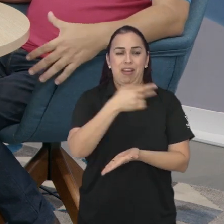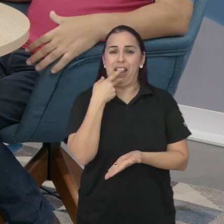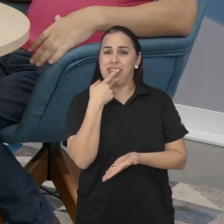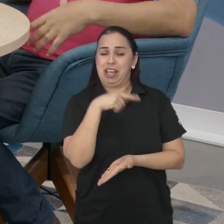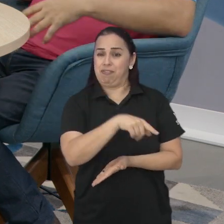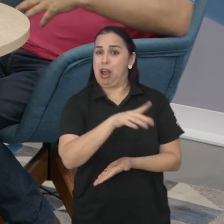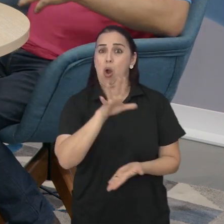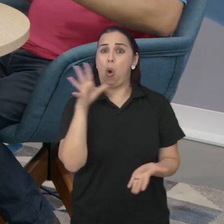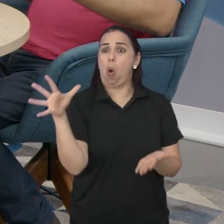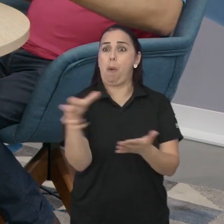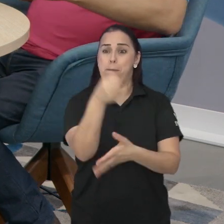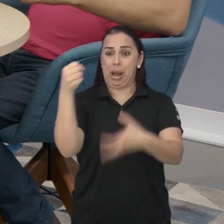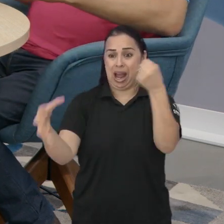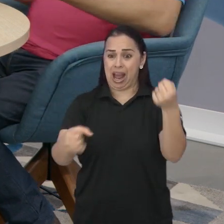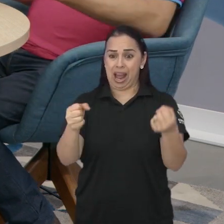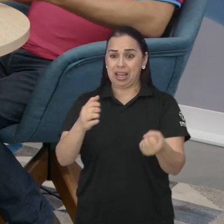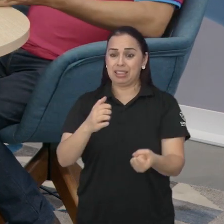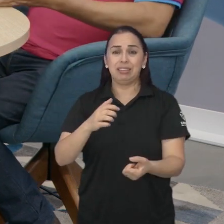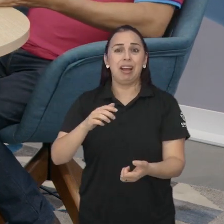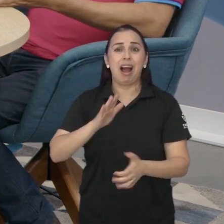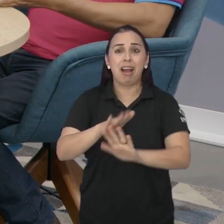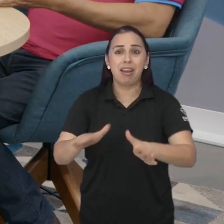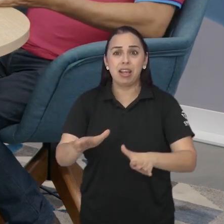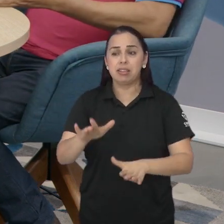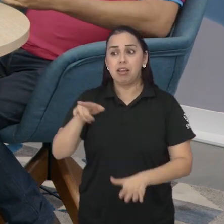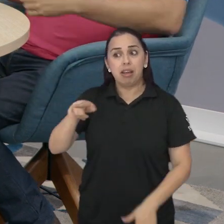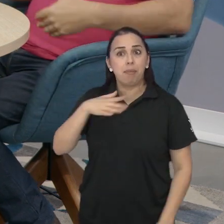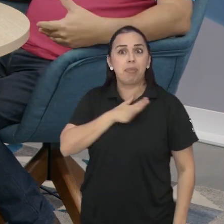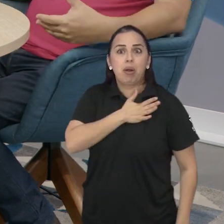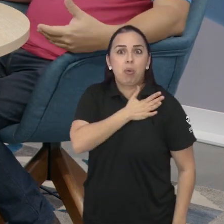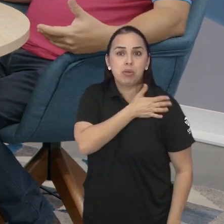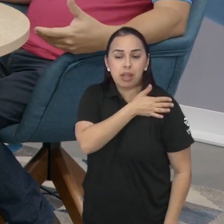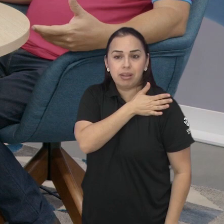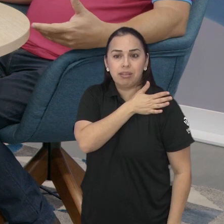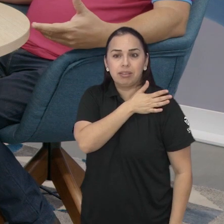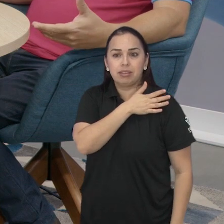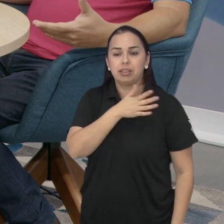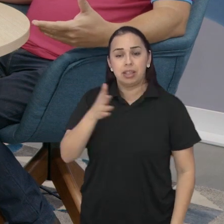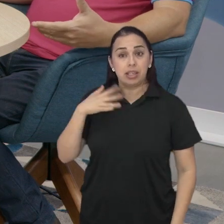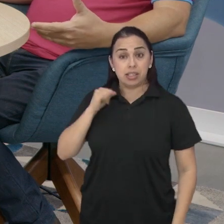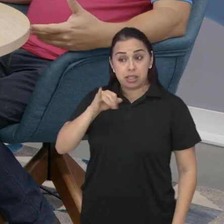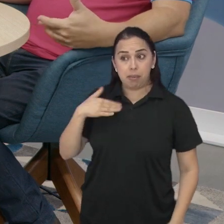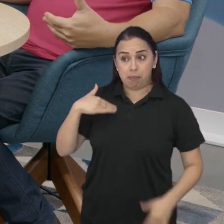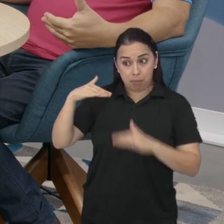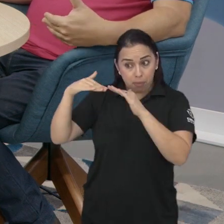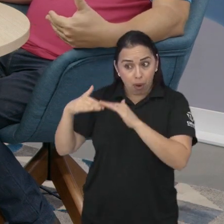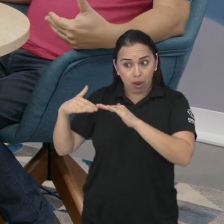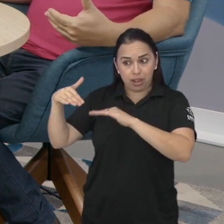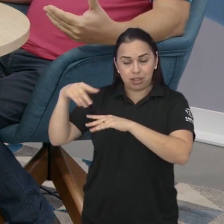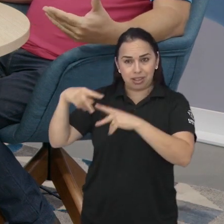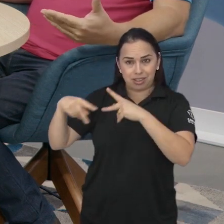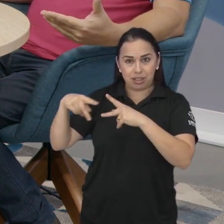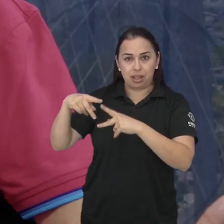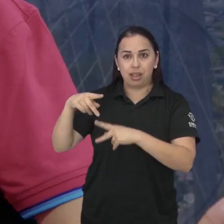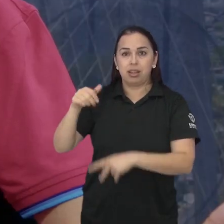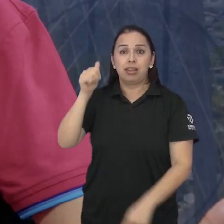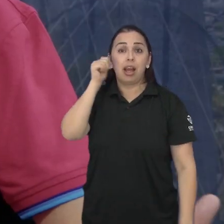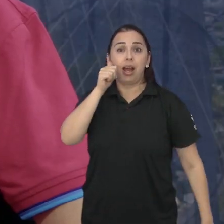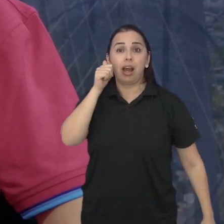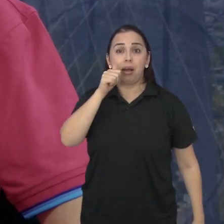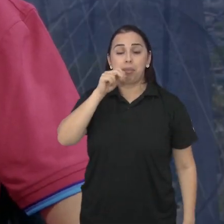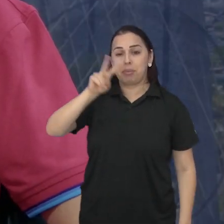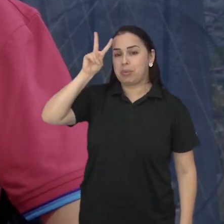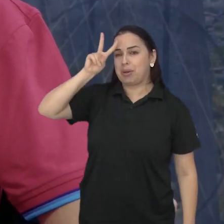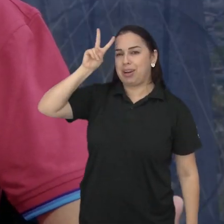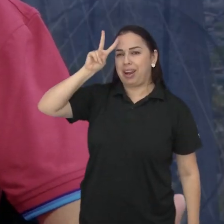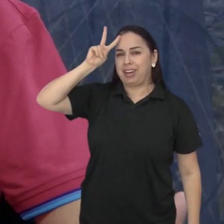né? Era uma pecha de preconceito. Quem vive em São José, a gente tem a história da Maria Peregrina, a